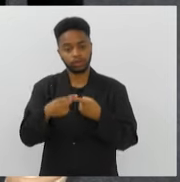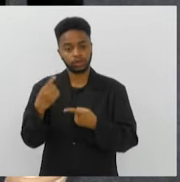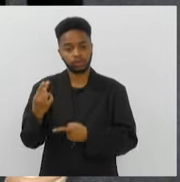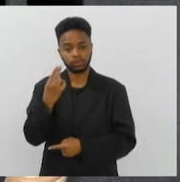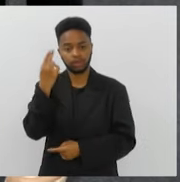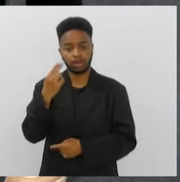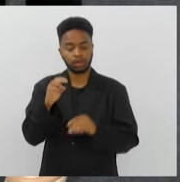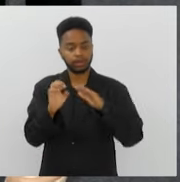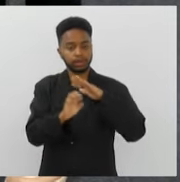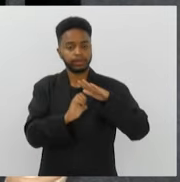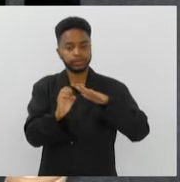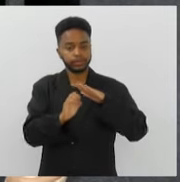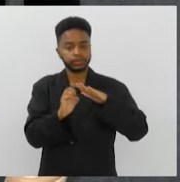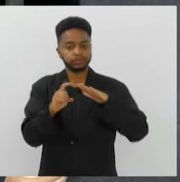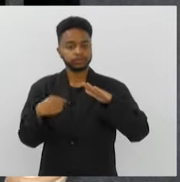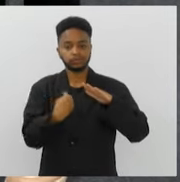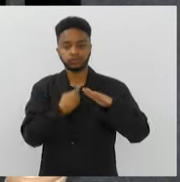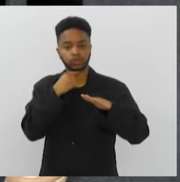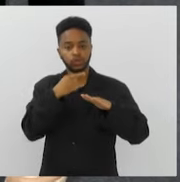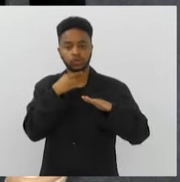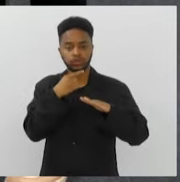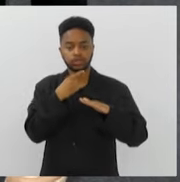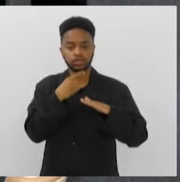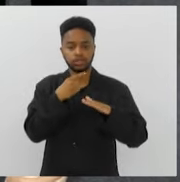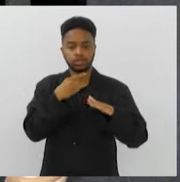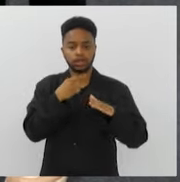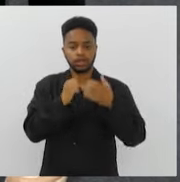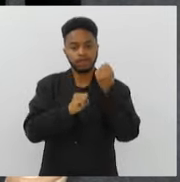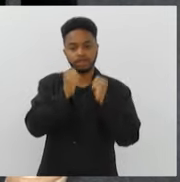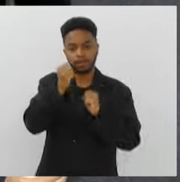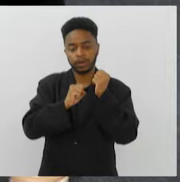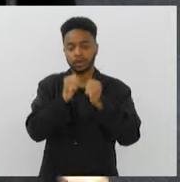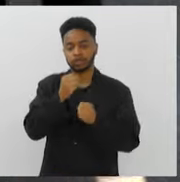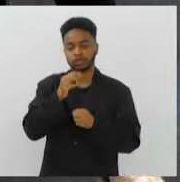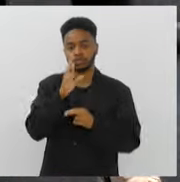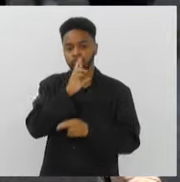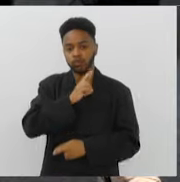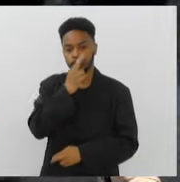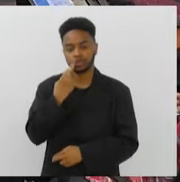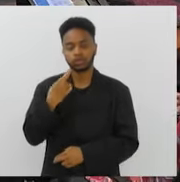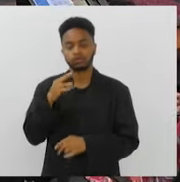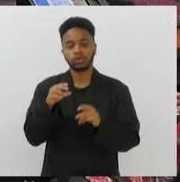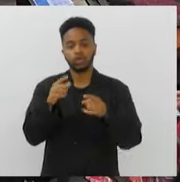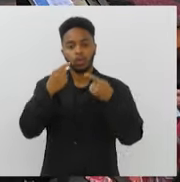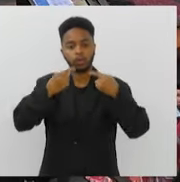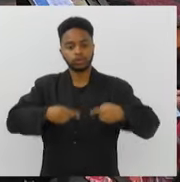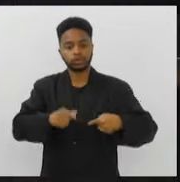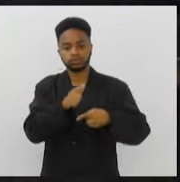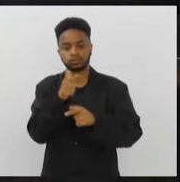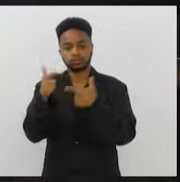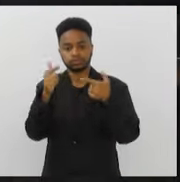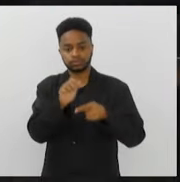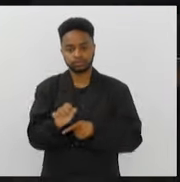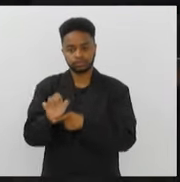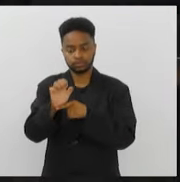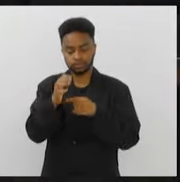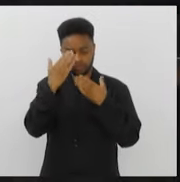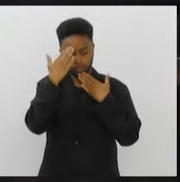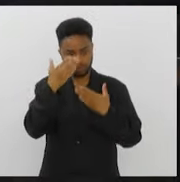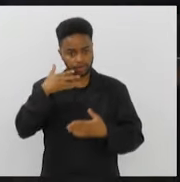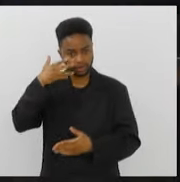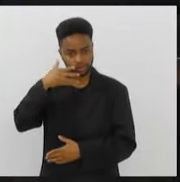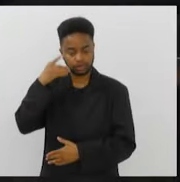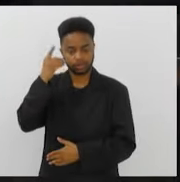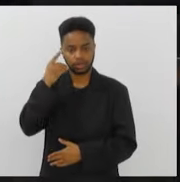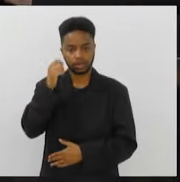empresarial a gente não poder produzir sorvete em competitividade com outros estados. Muito obrigado pela intervenção,